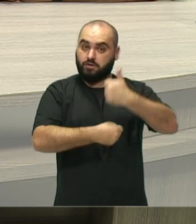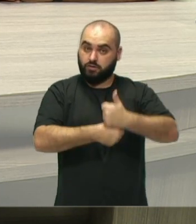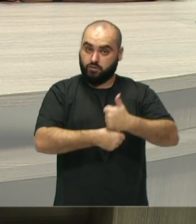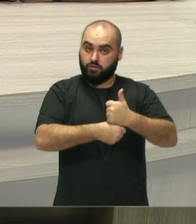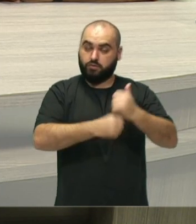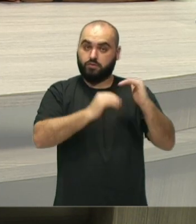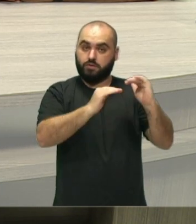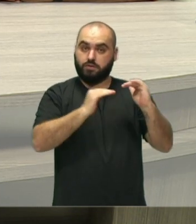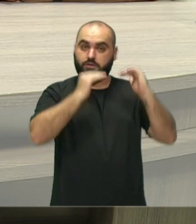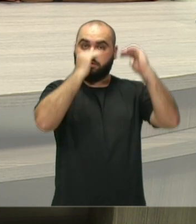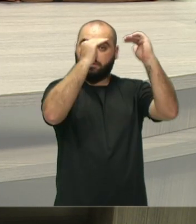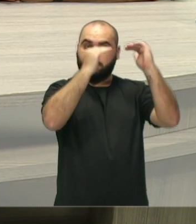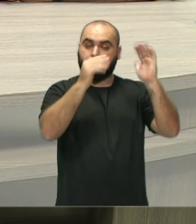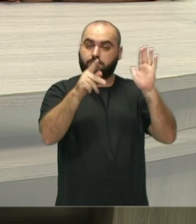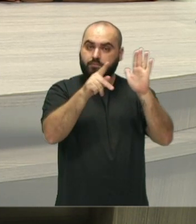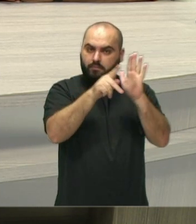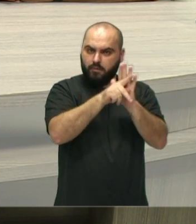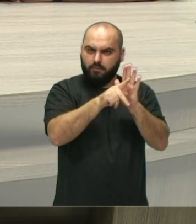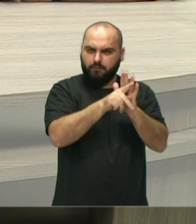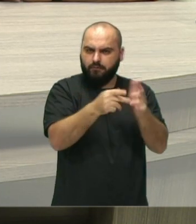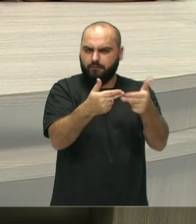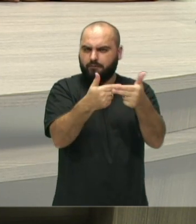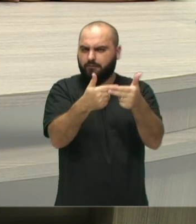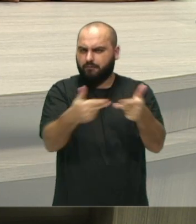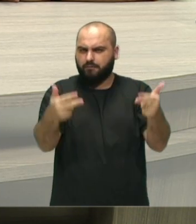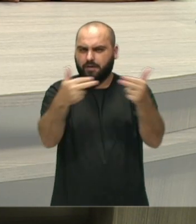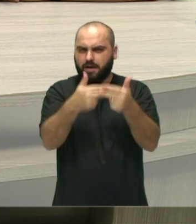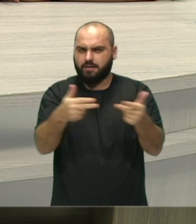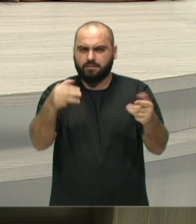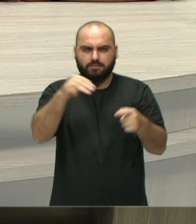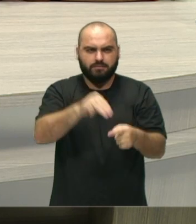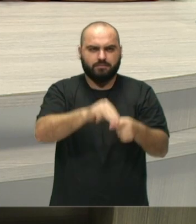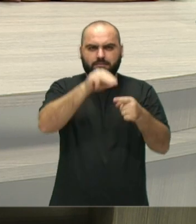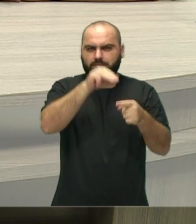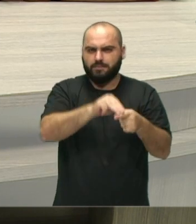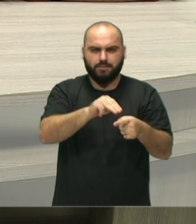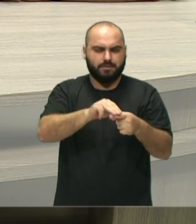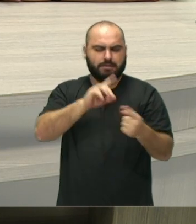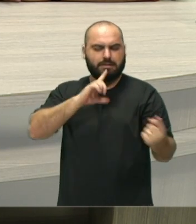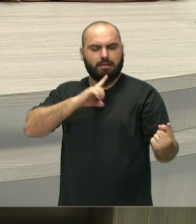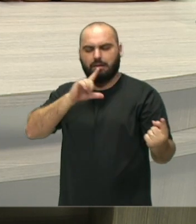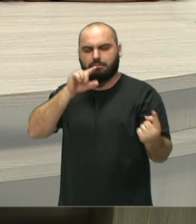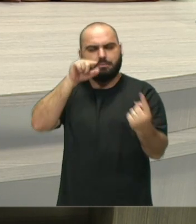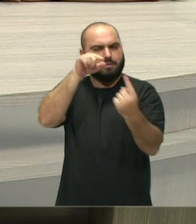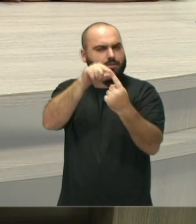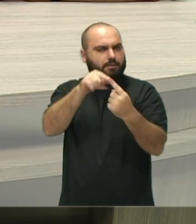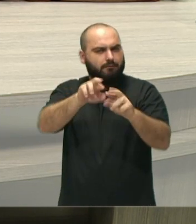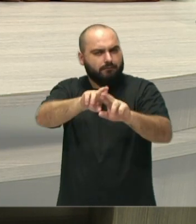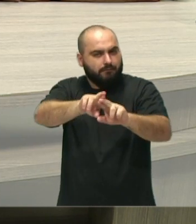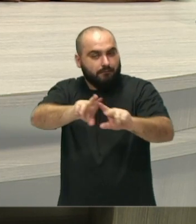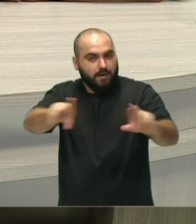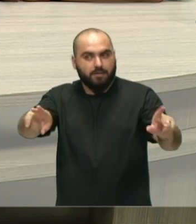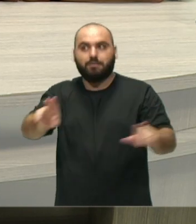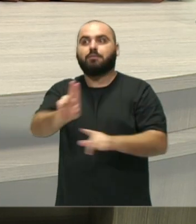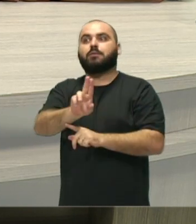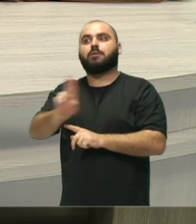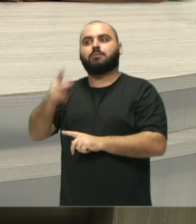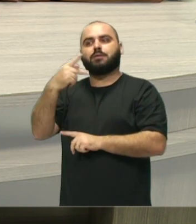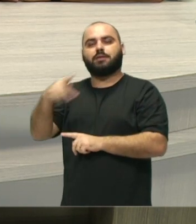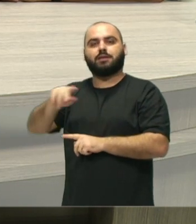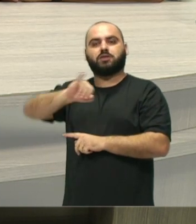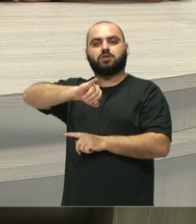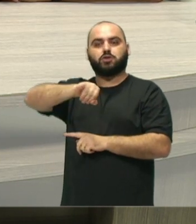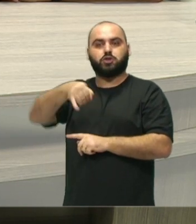do consórcio intermunicipal multifinalitário da região da Anfre, João Luiz de Mantova.